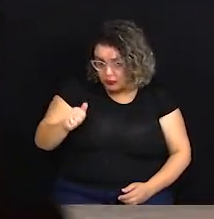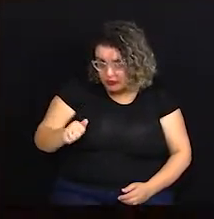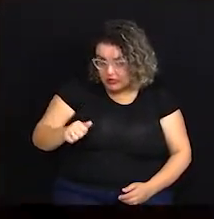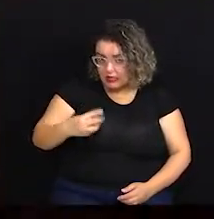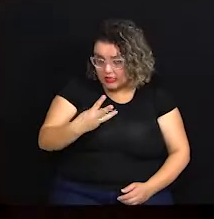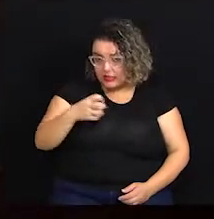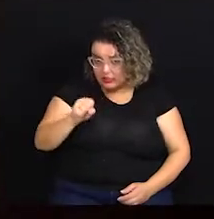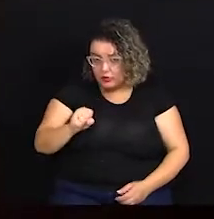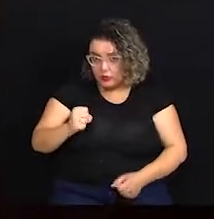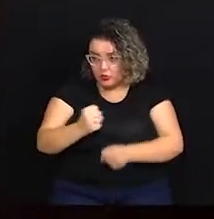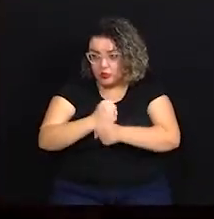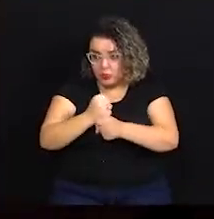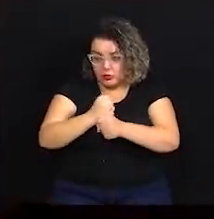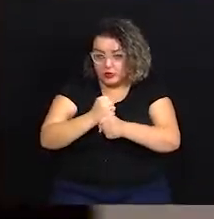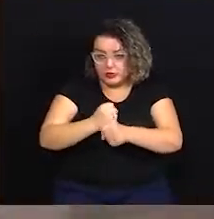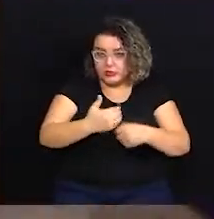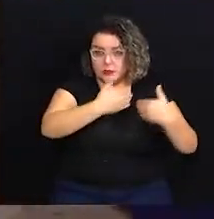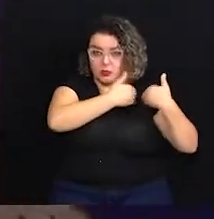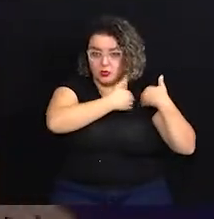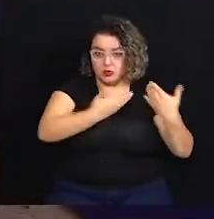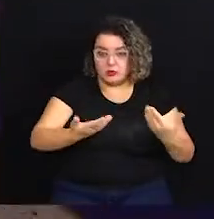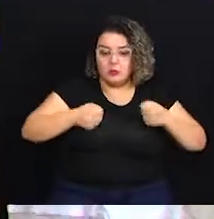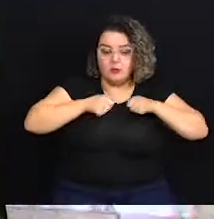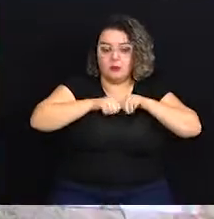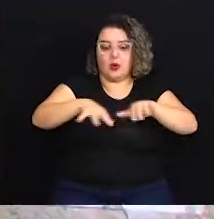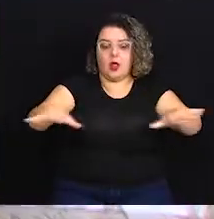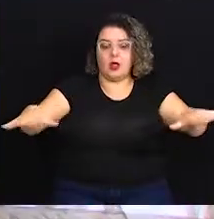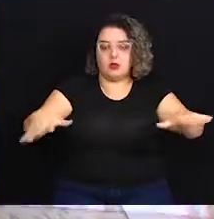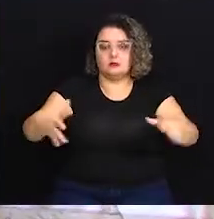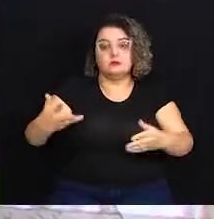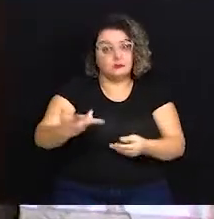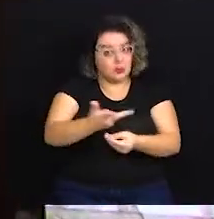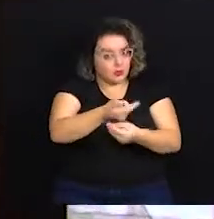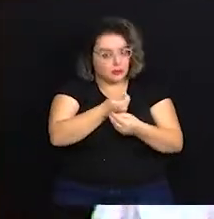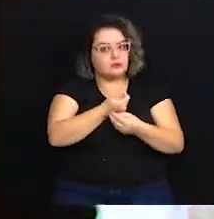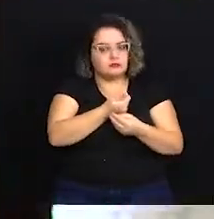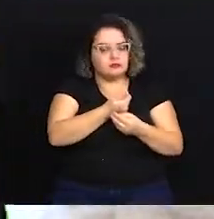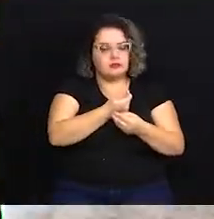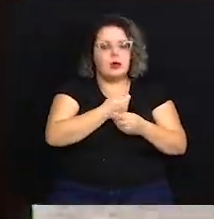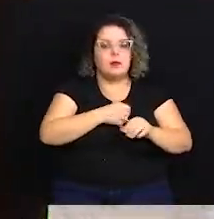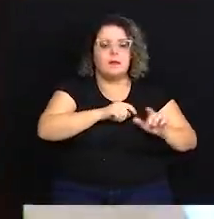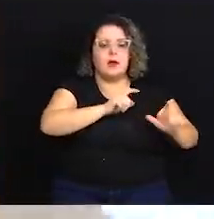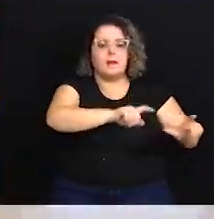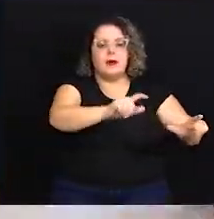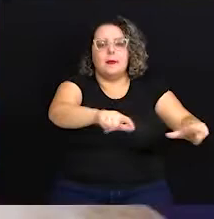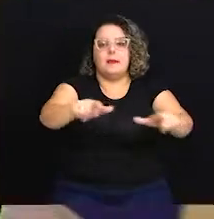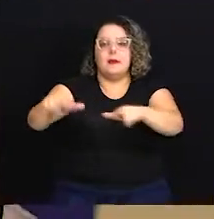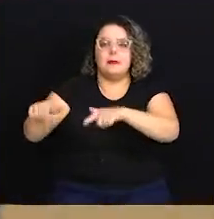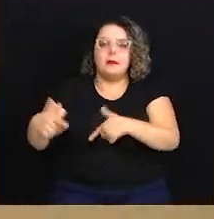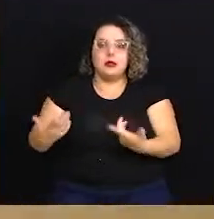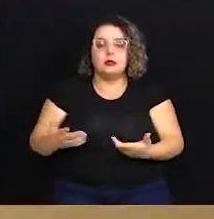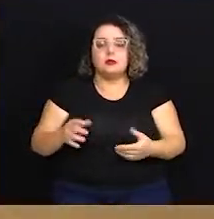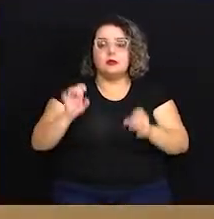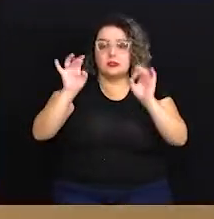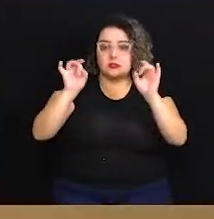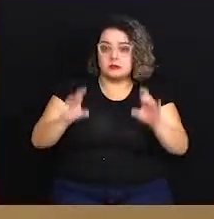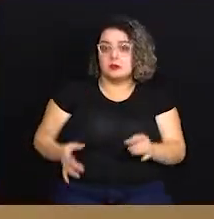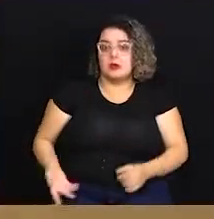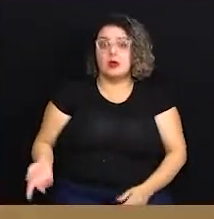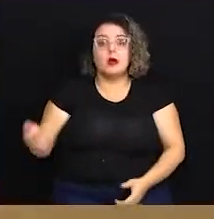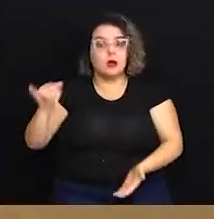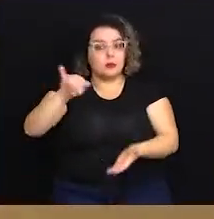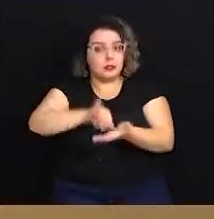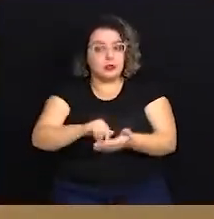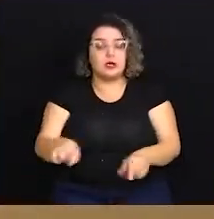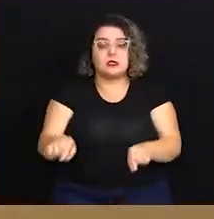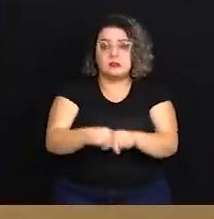curadoria do acervo e das exposições, expandiu a obra do artista para diversas capitais brasileiras, além de países da América